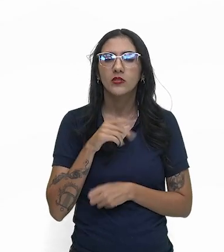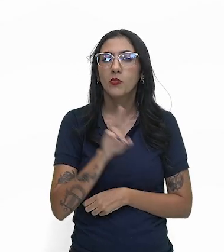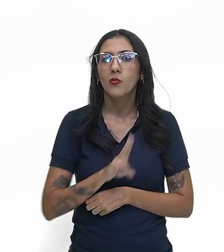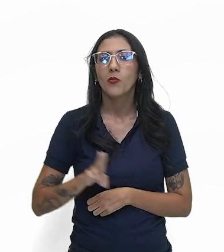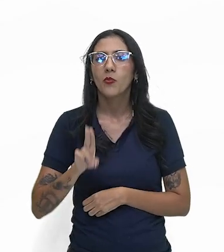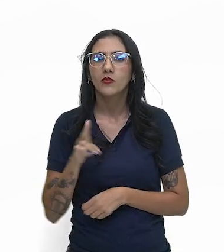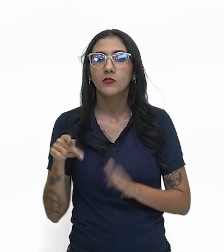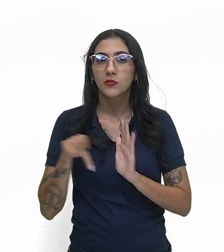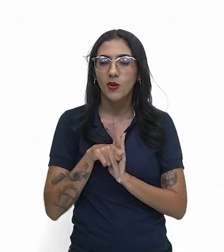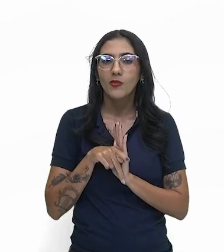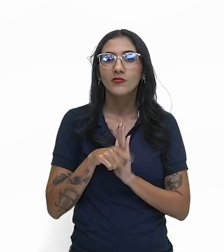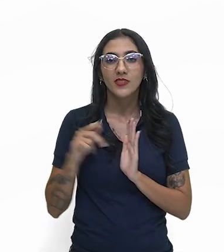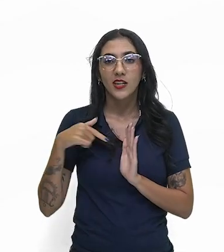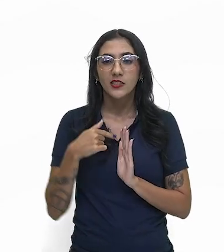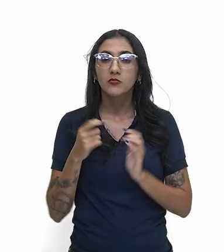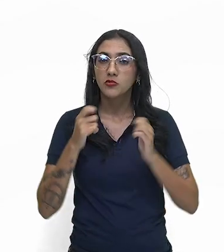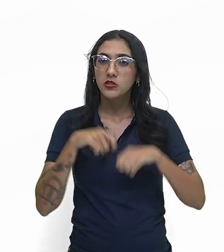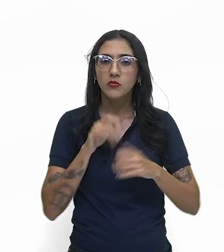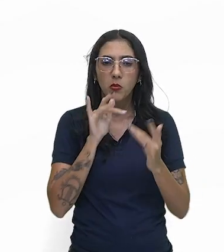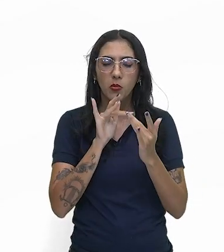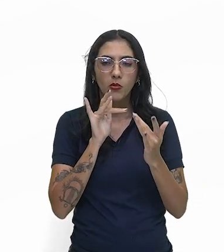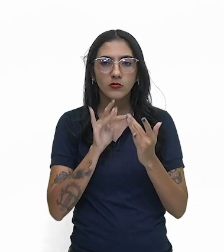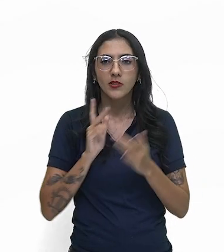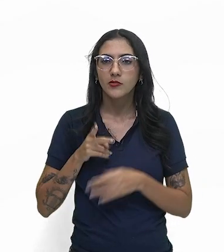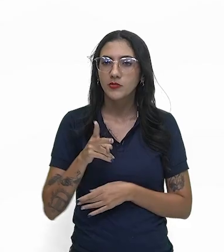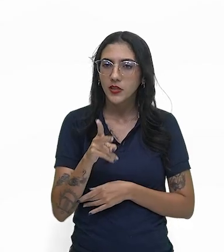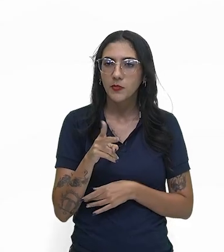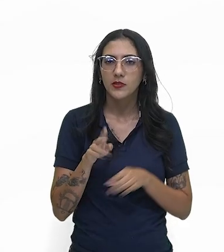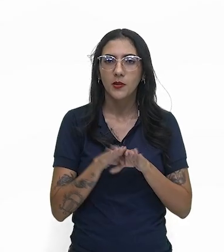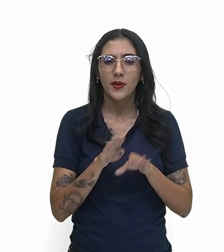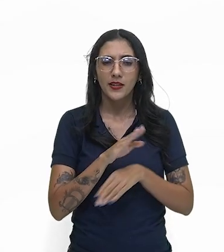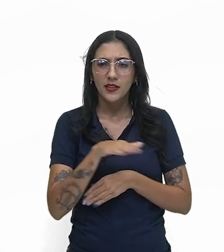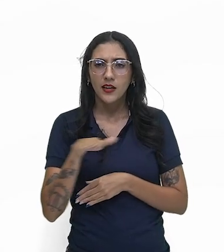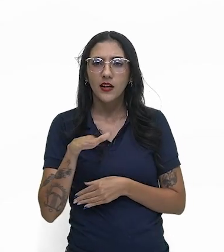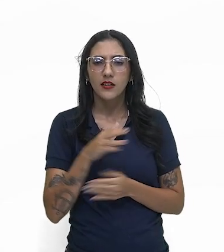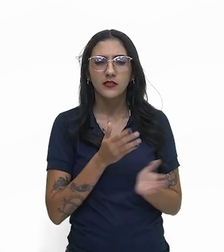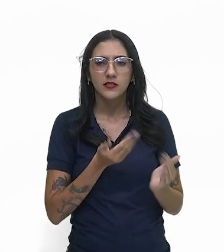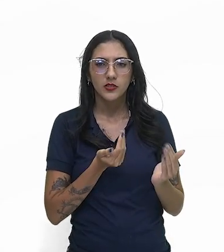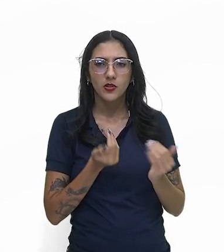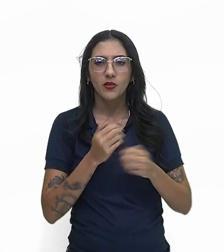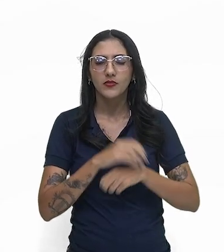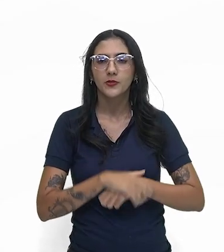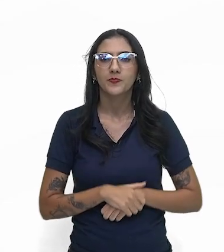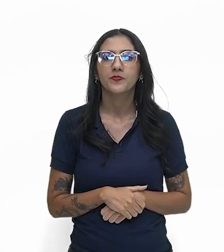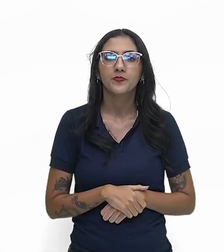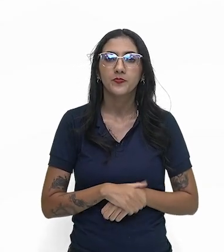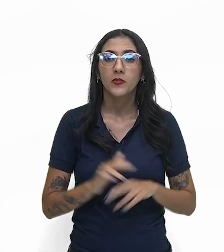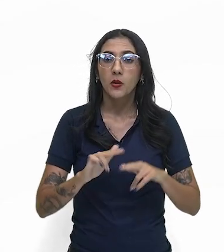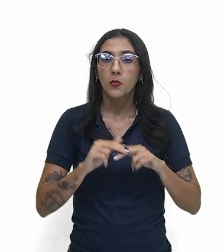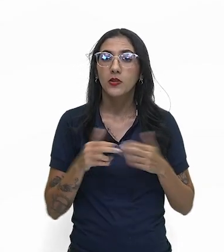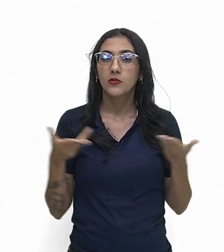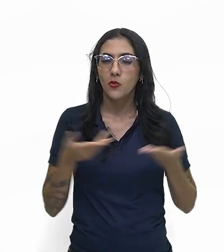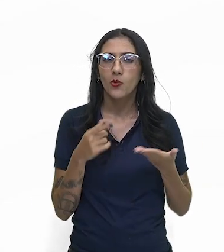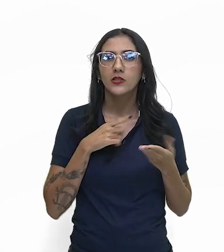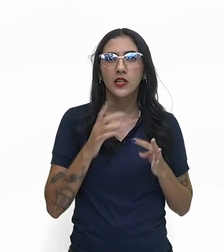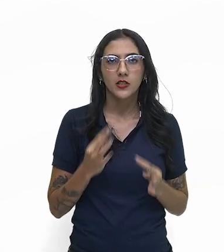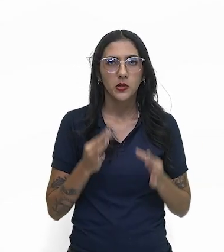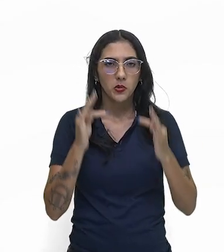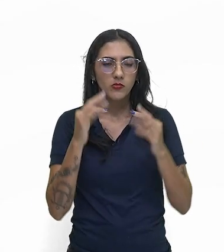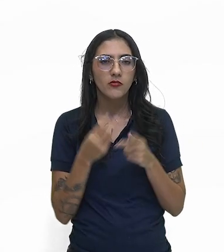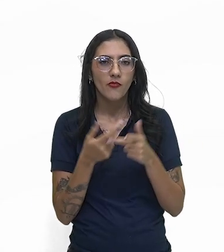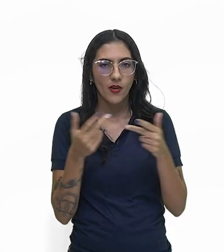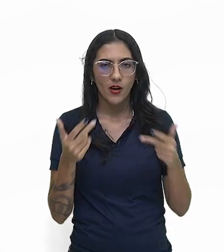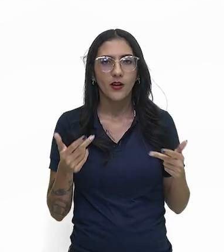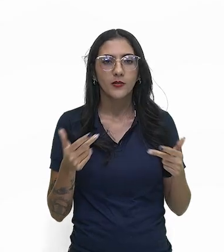nós, em nossas mãos, né? Na mão das crianças, dos jovens. Então, hoje nós temos muita tecnologia através de